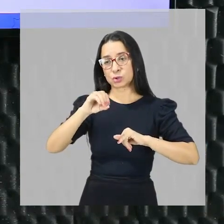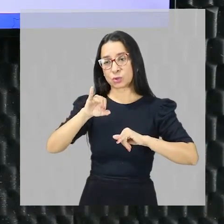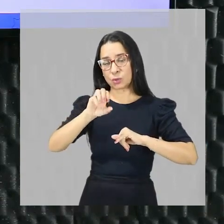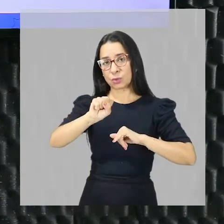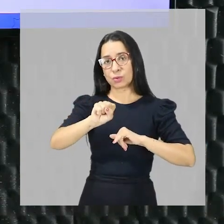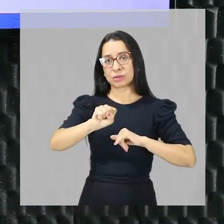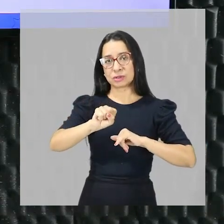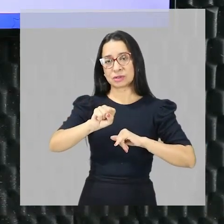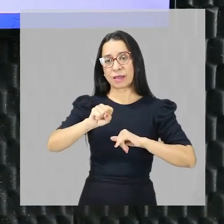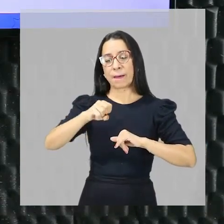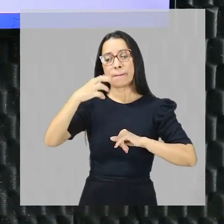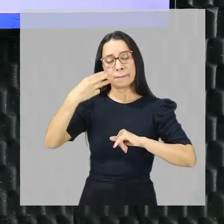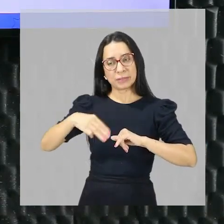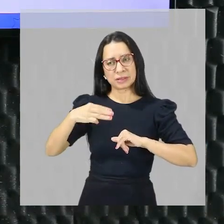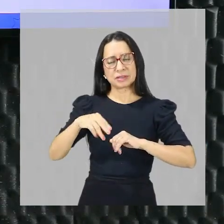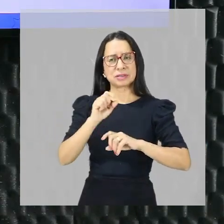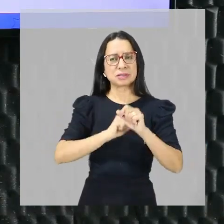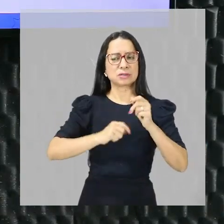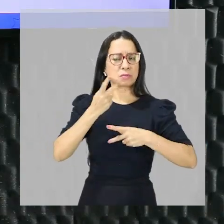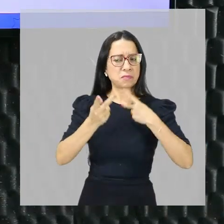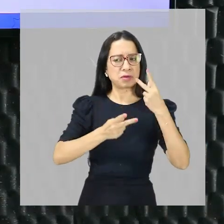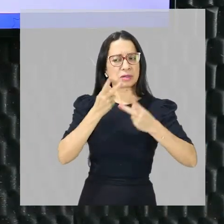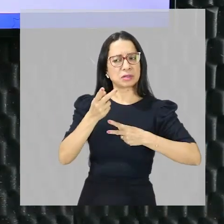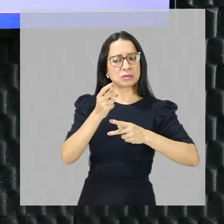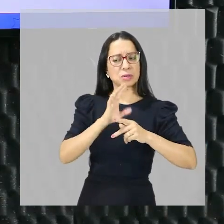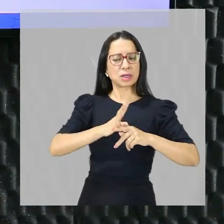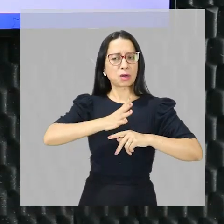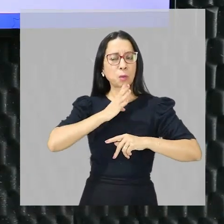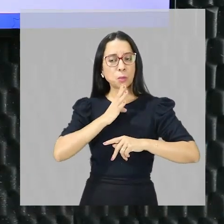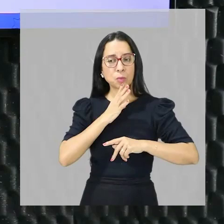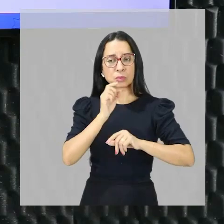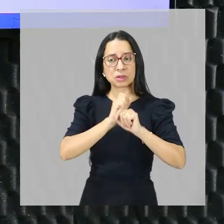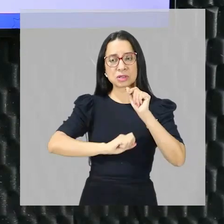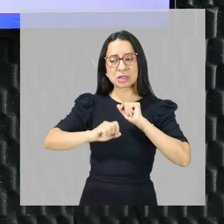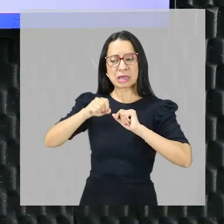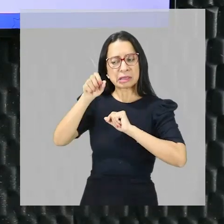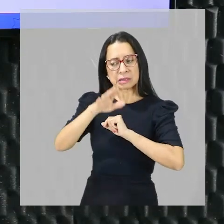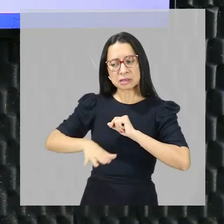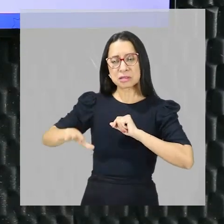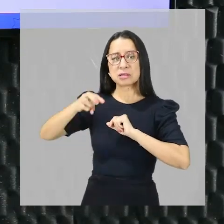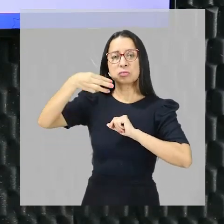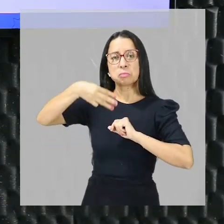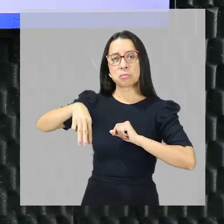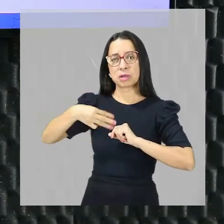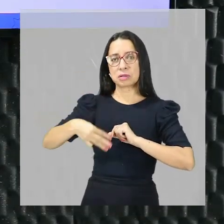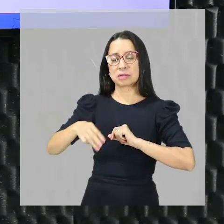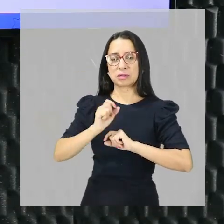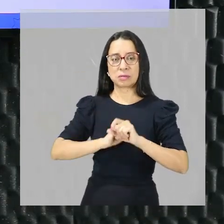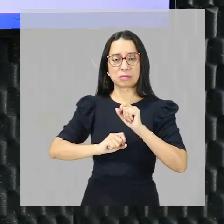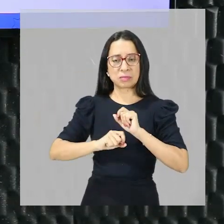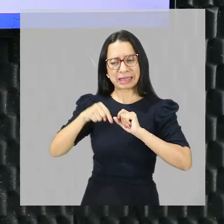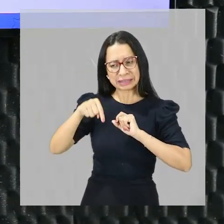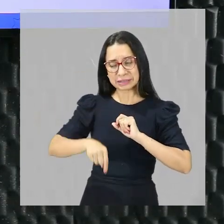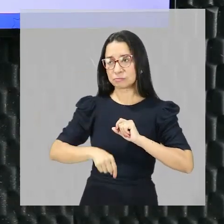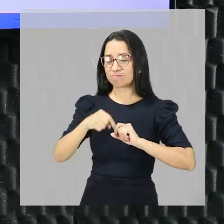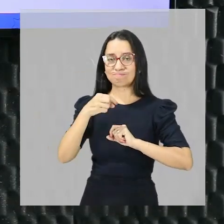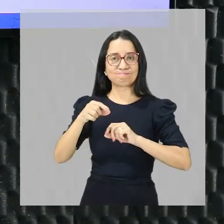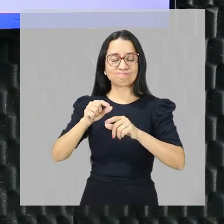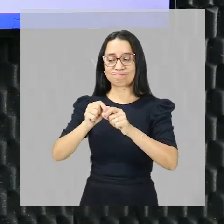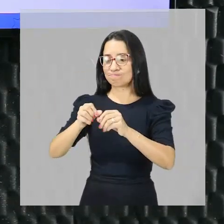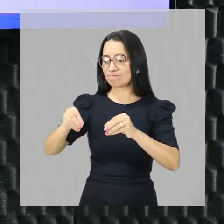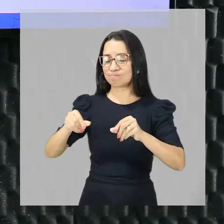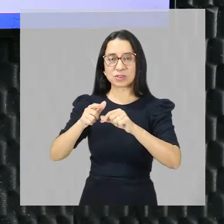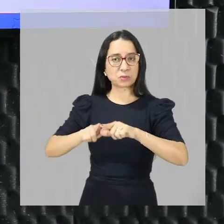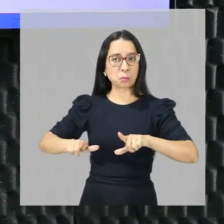conhecer o deserto brasileiro. Mas os lençóis não são deserto. Por quê, Marcos? Porque aqui chove bastante, tá certo? E uma área